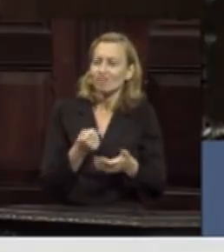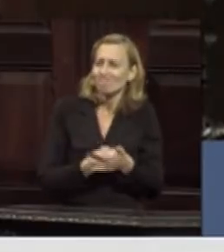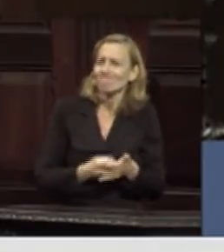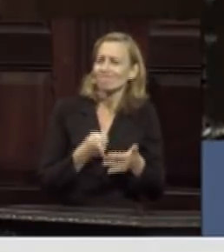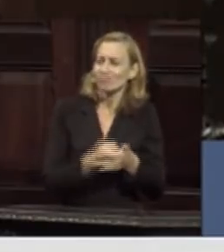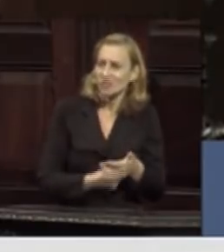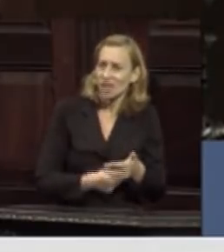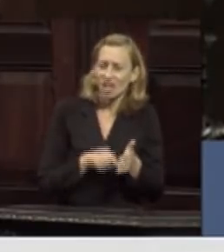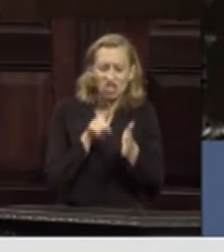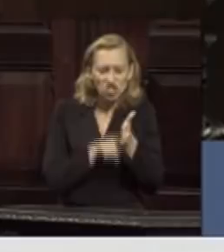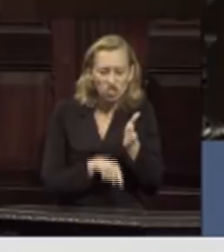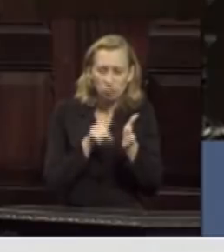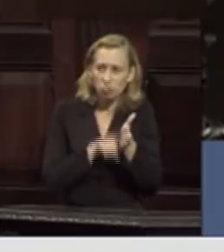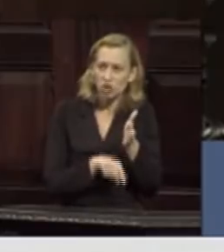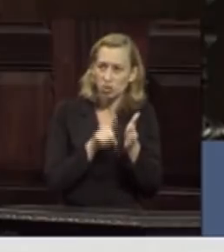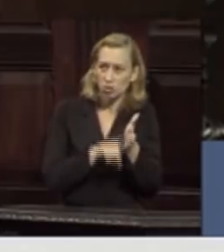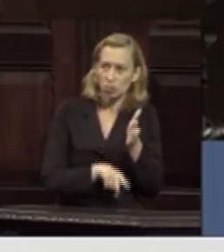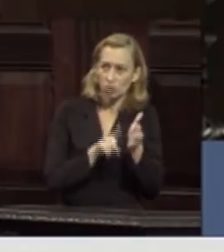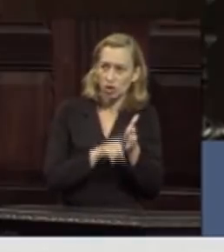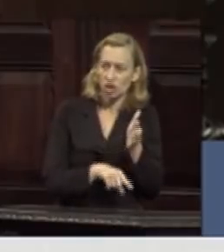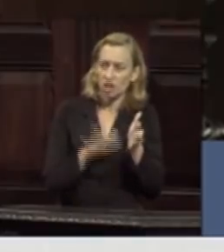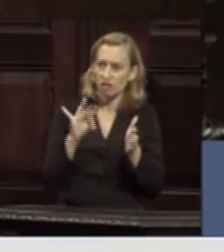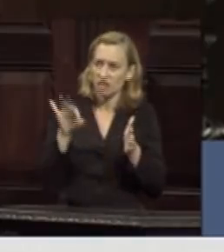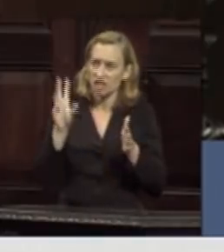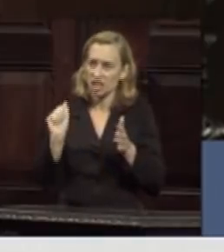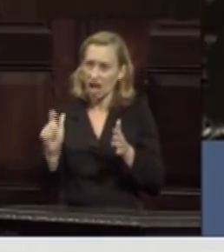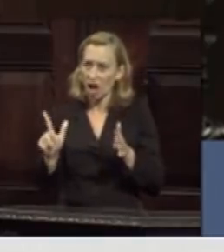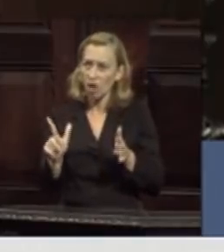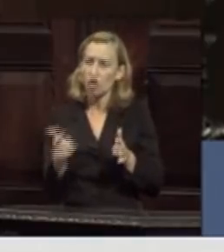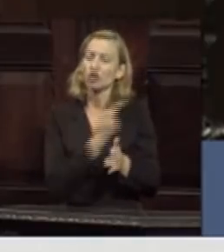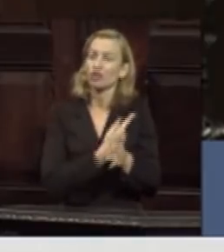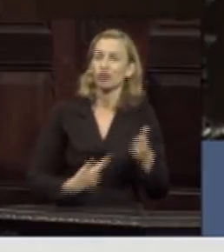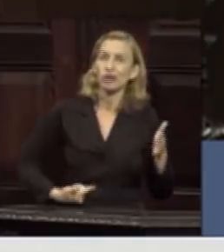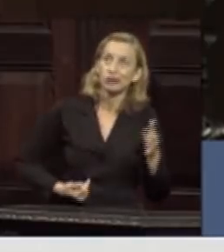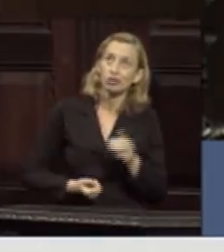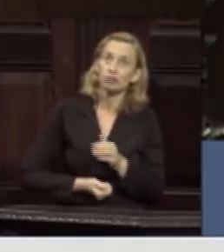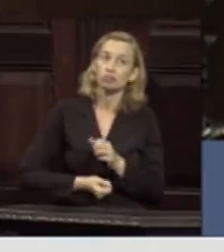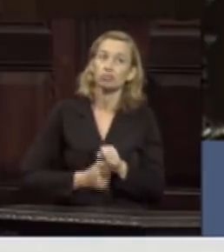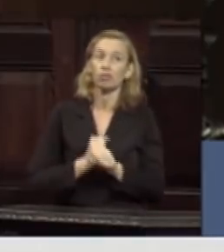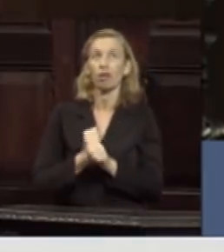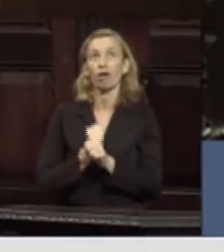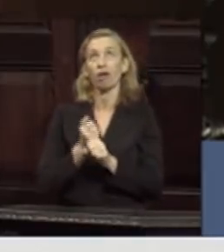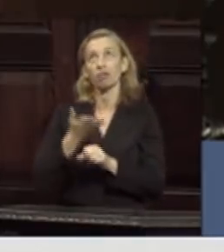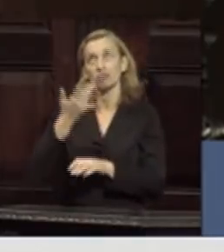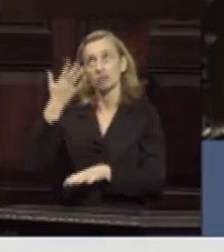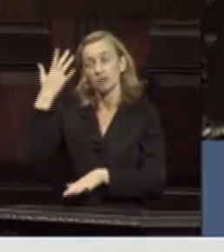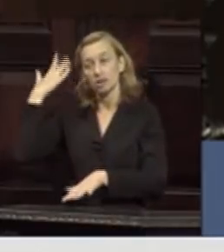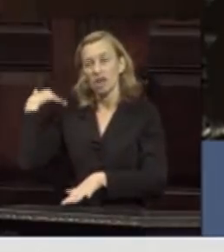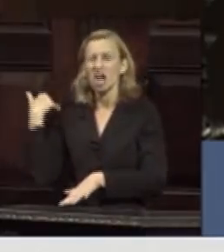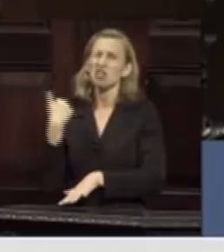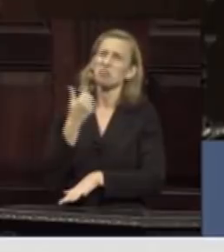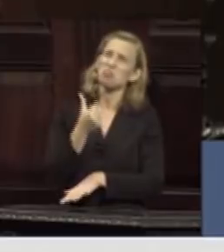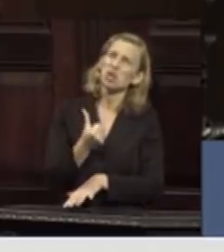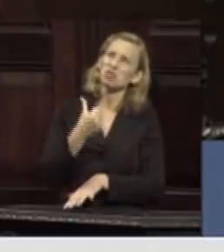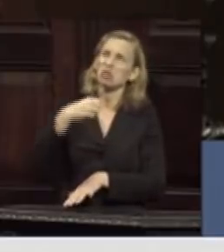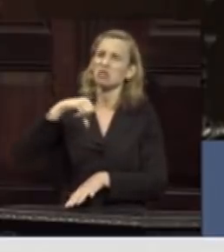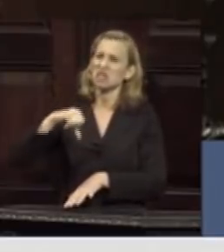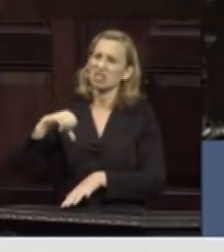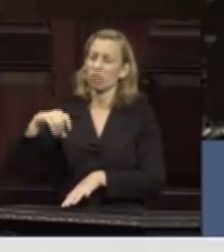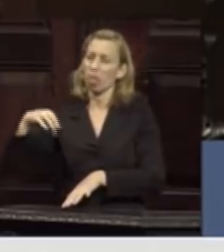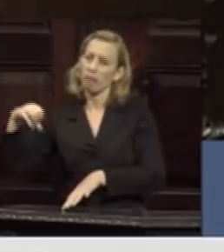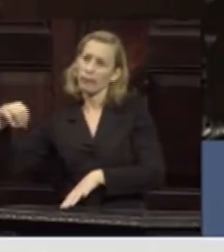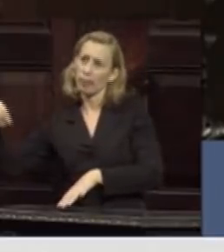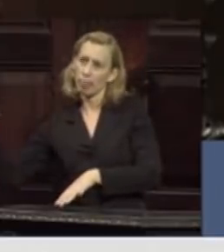reduzir o déficit fiscal que os governos anteriores, desde 1990, e lá vai